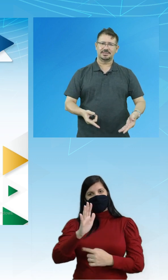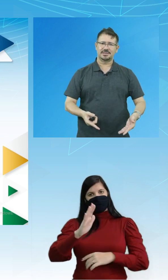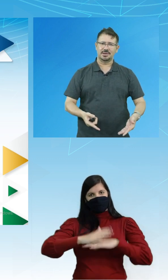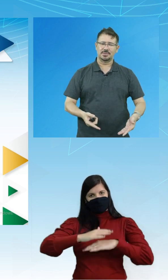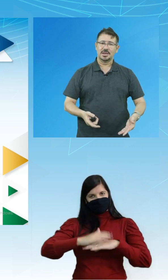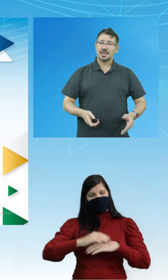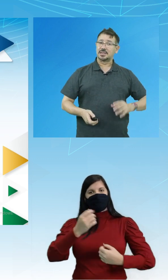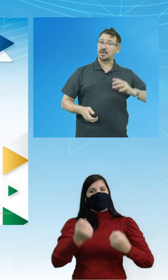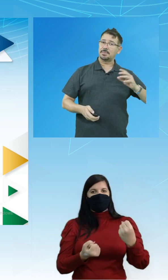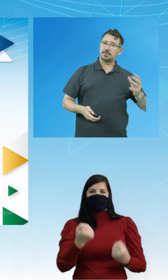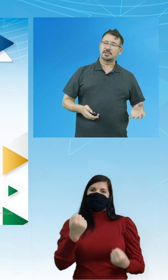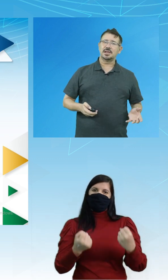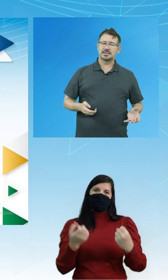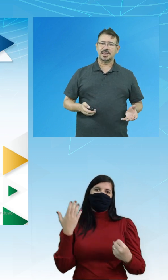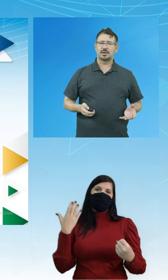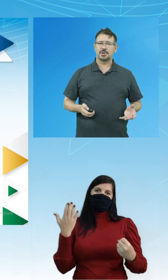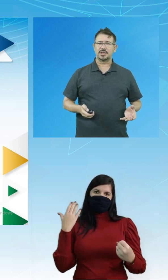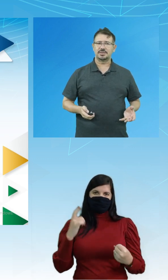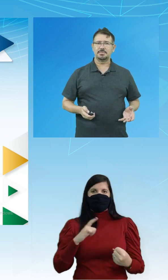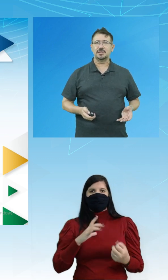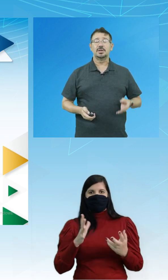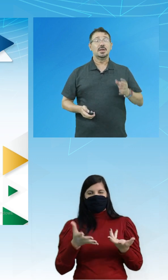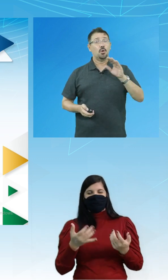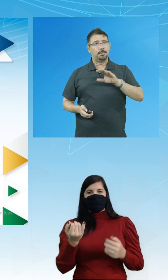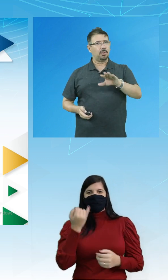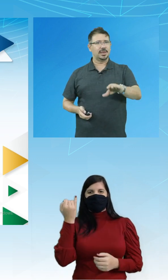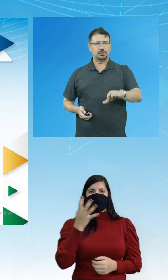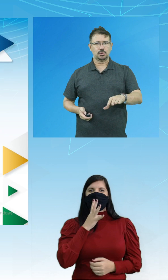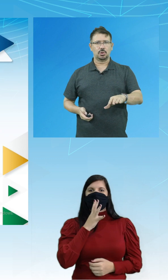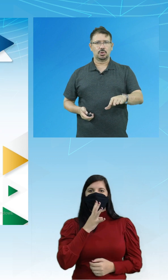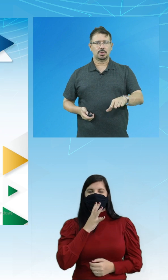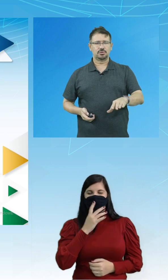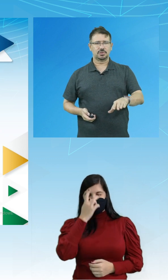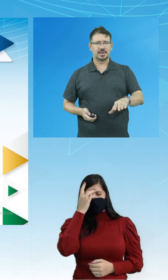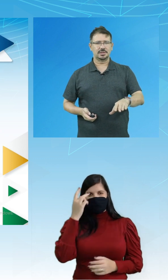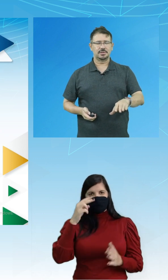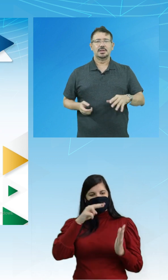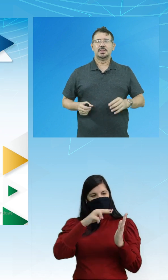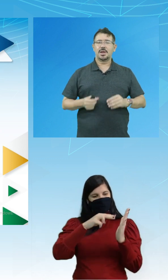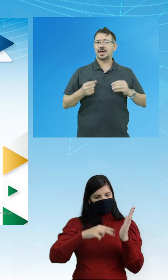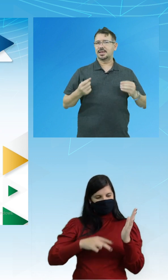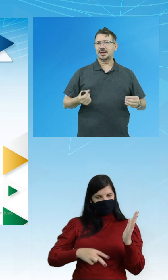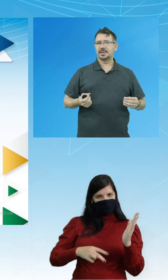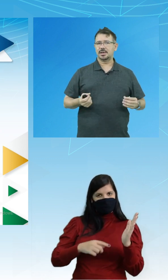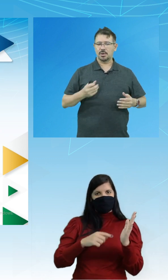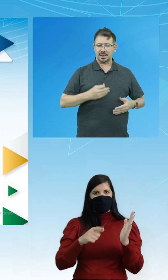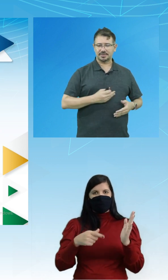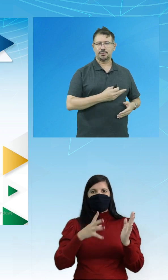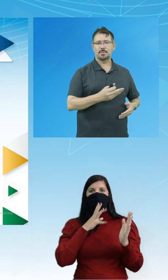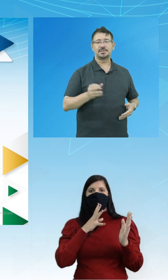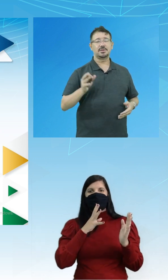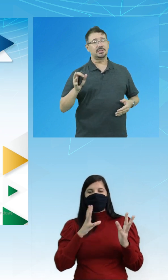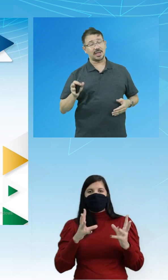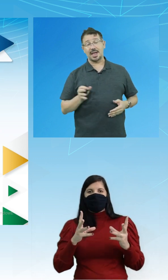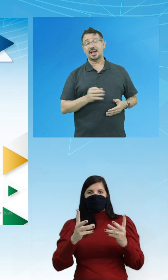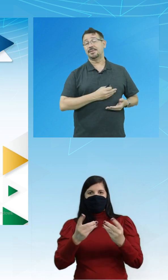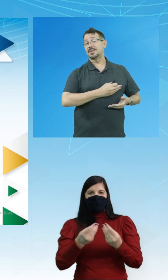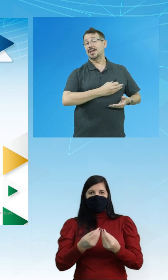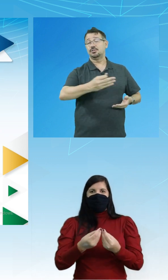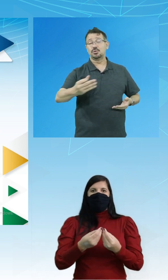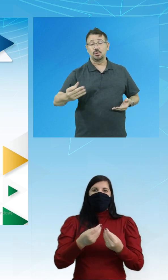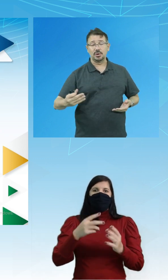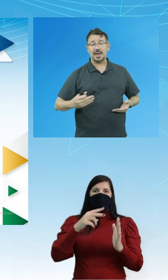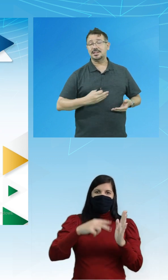aquela ação. Então é importante ter conhecimento. Um bom leitor, estudante, não é aquele que conhece a formação,